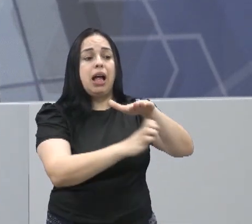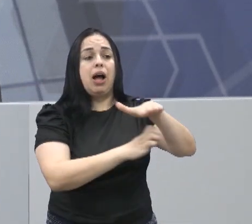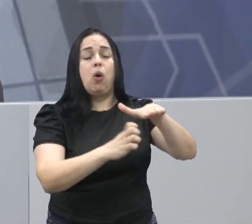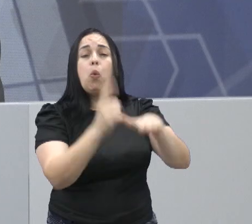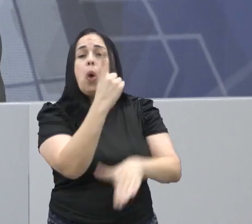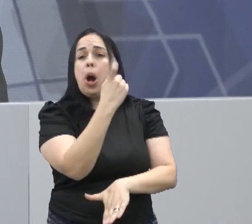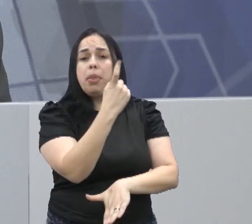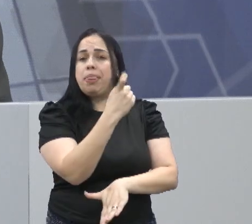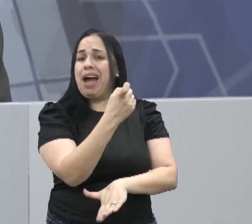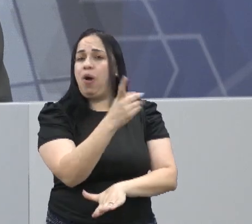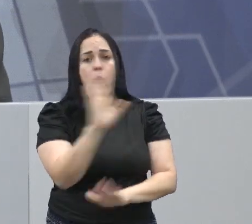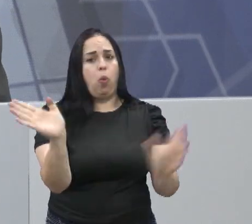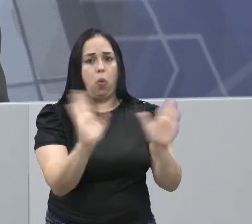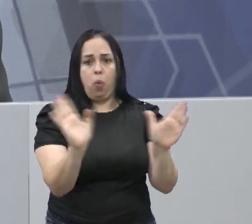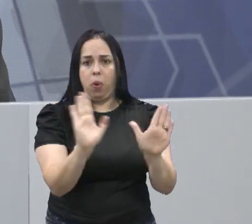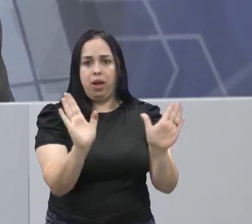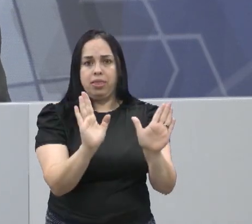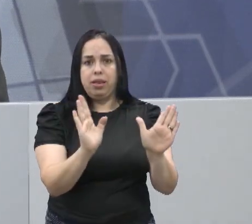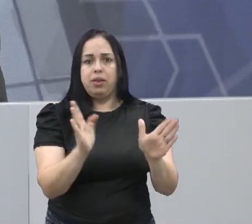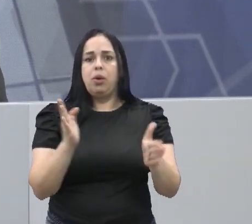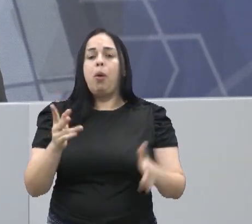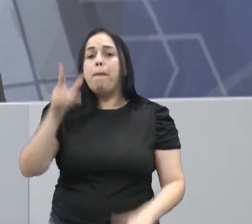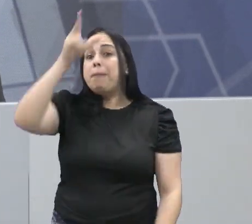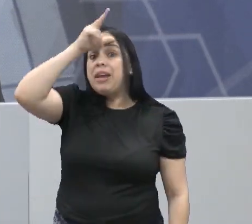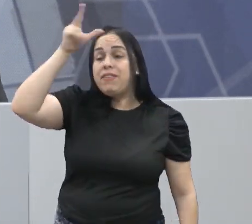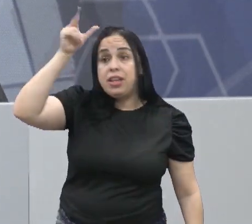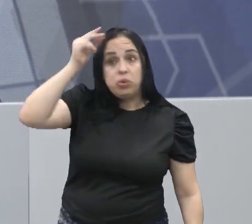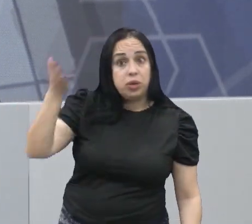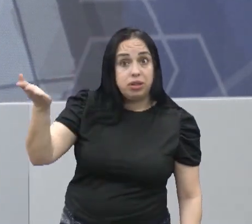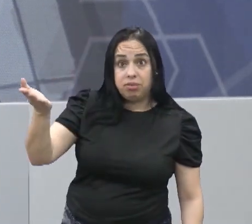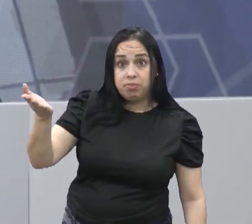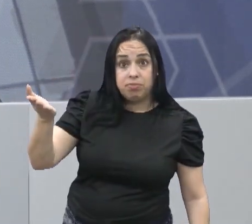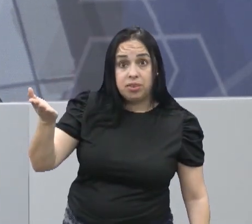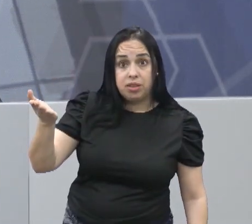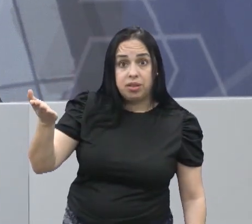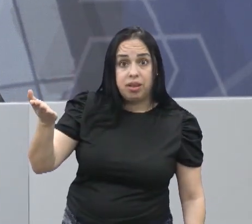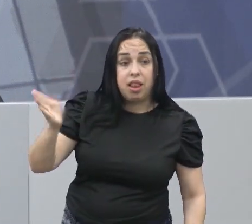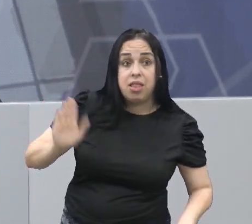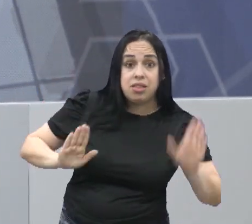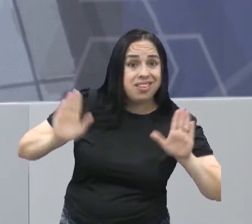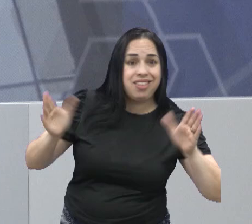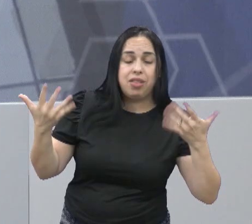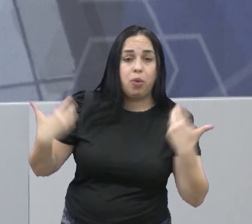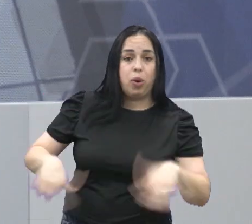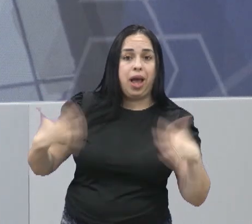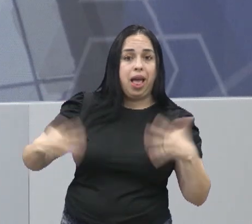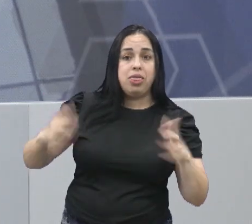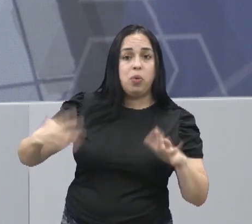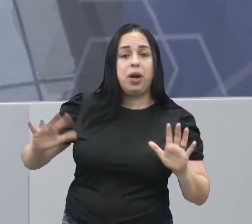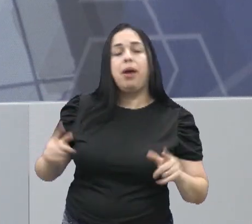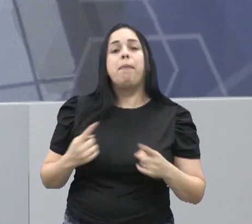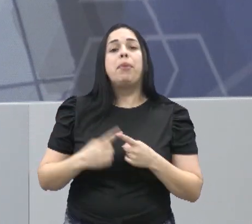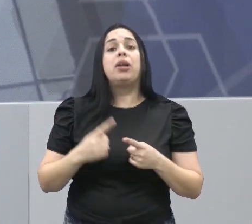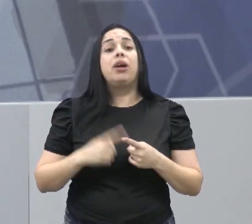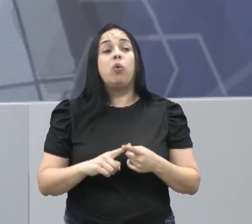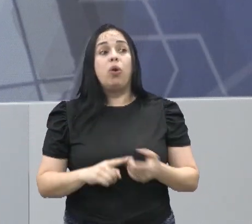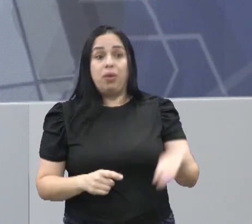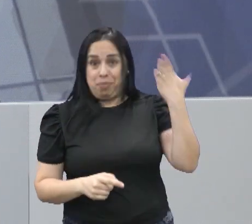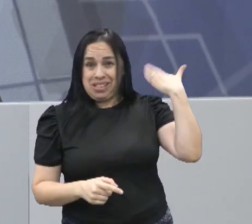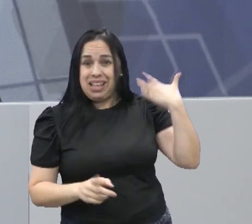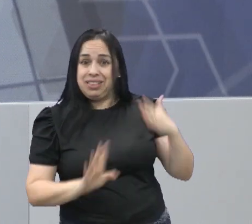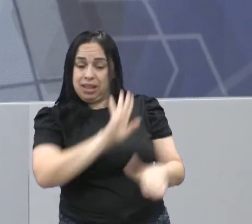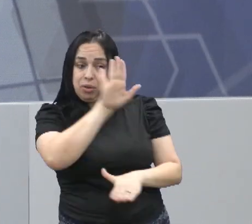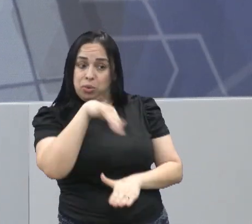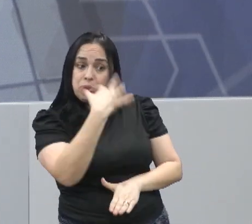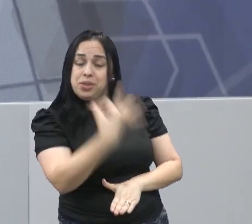muito claro aqui que o prefeito que está aí, ele não quer fazer licitação que dê certo, porque o que deu certo, lembra? Foi